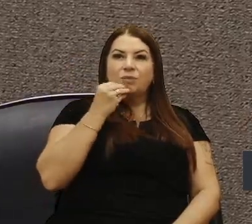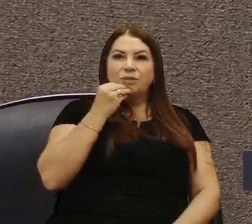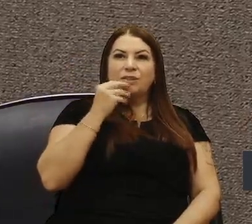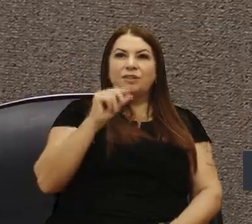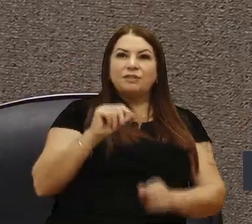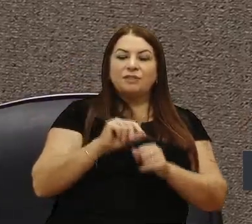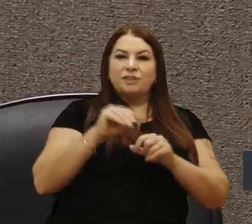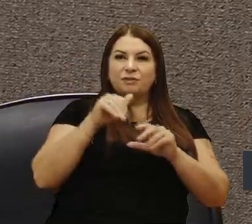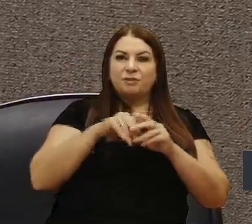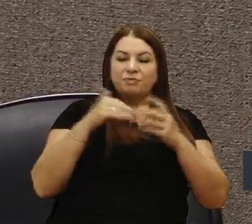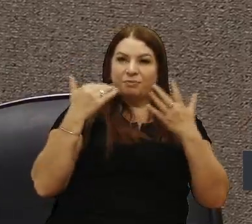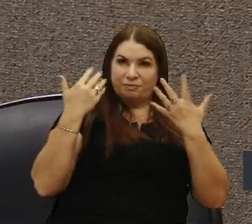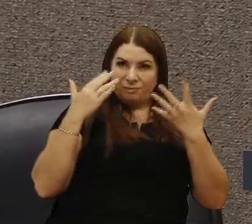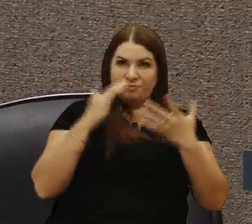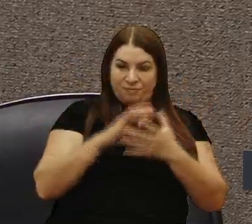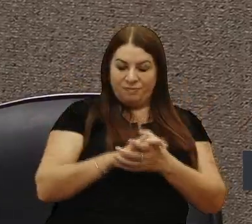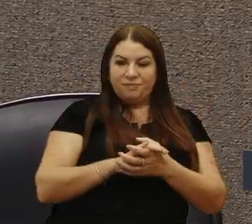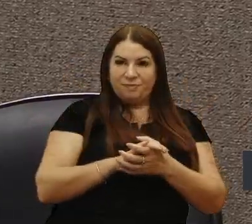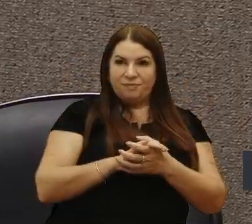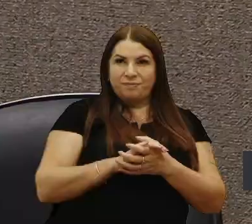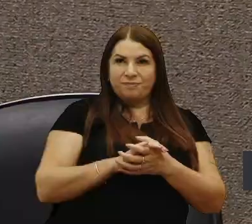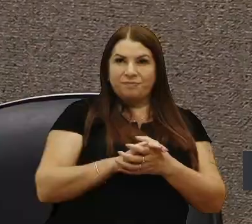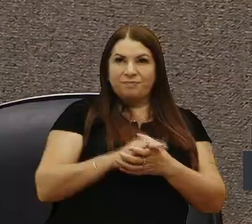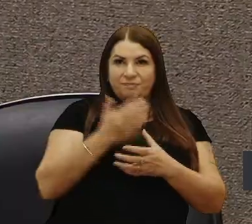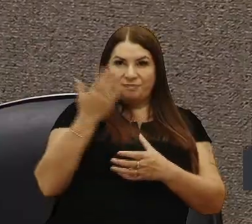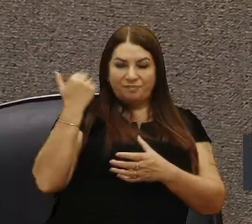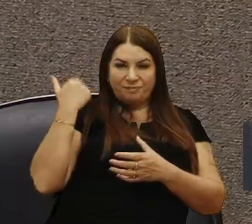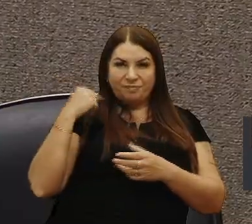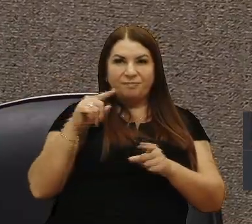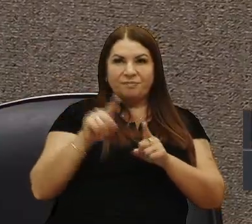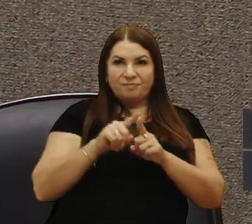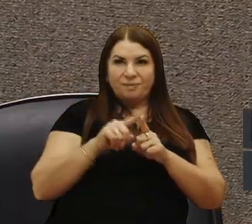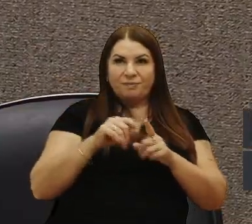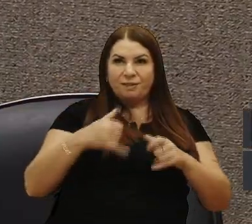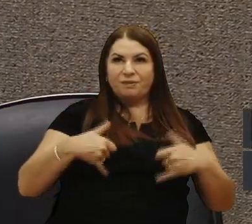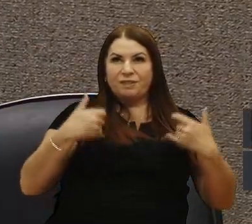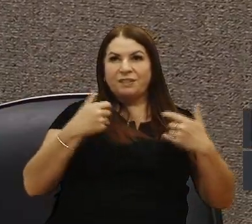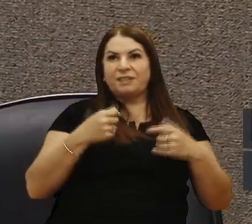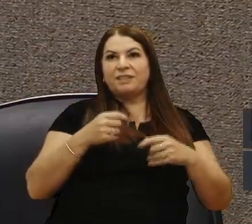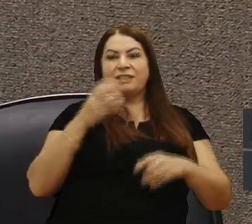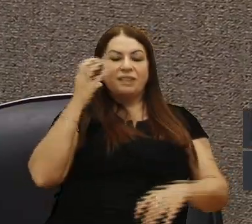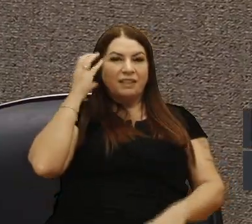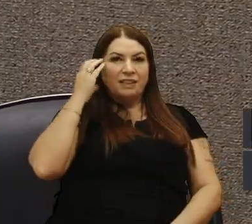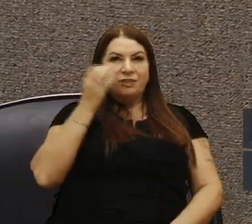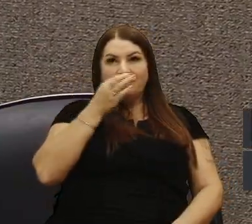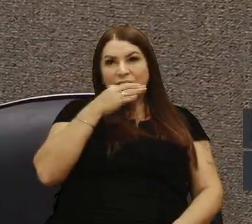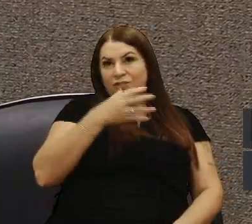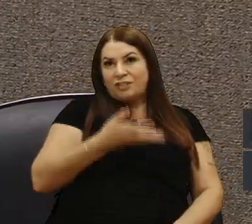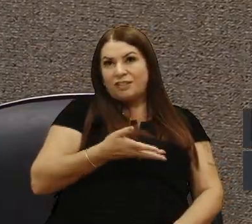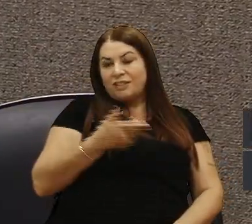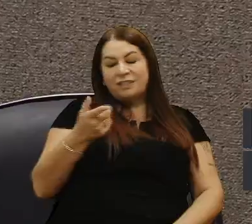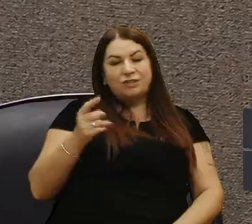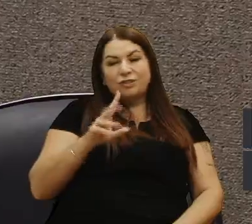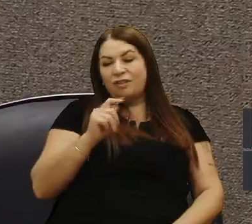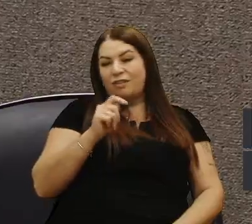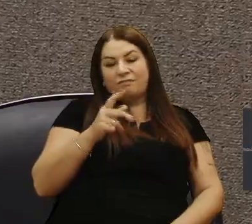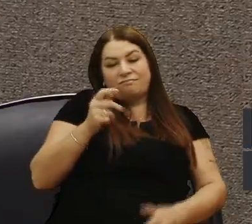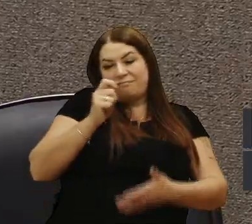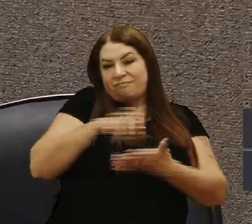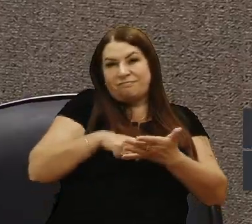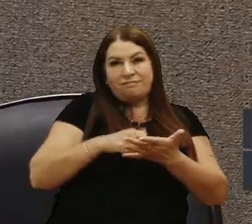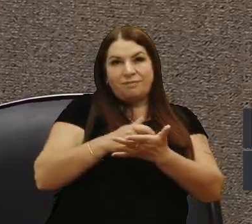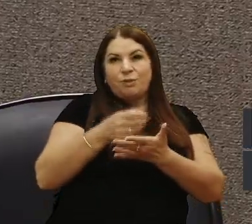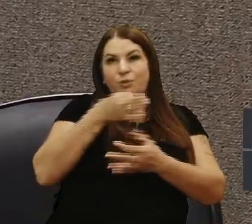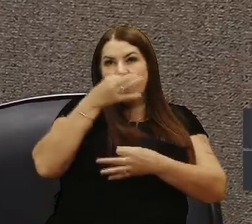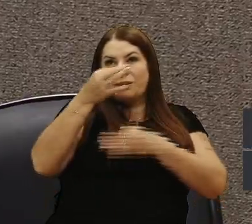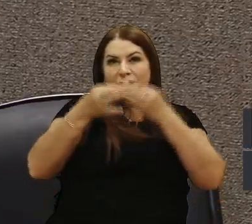feito votos de congratulações, né? Na legislatura anterior, também pelo aniversário da Rádio Caxias. E é só assinar embaixo, né, dos comentários